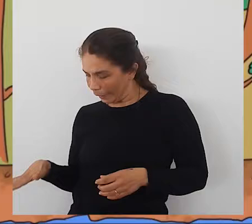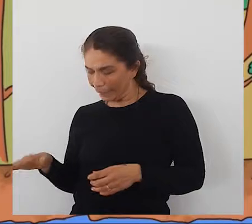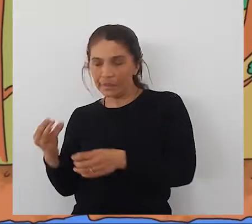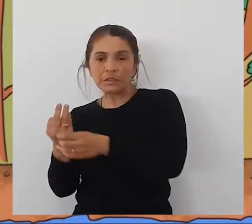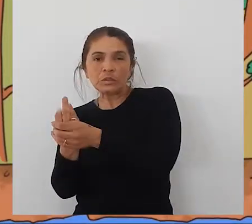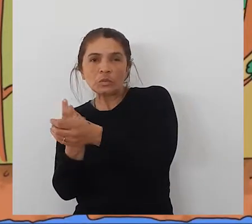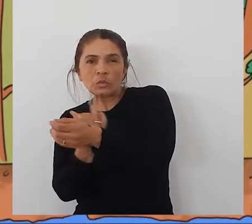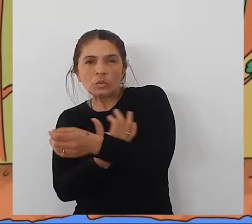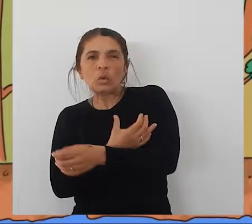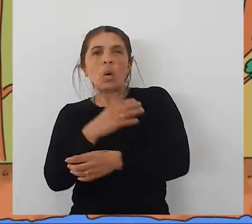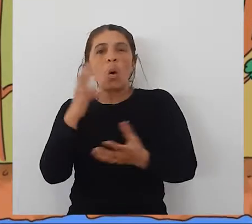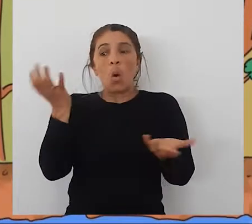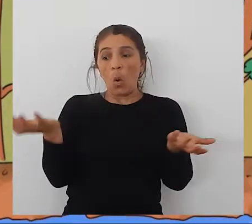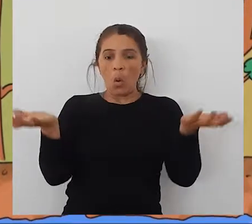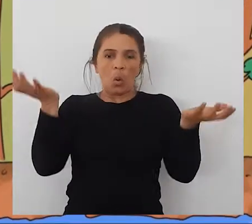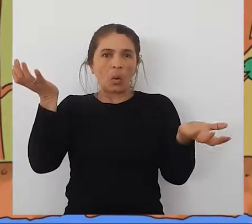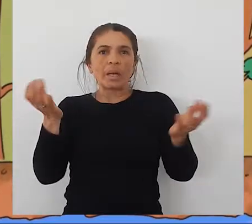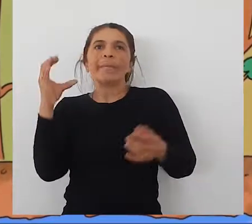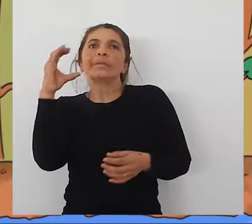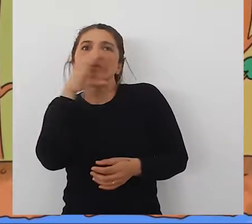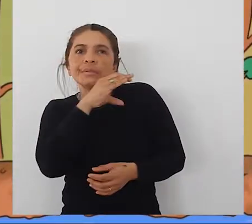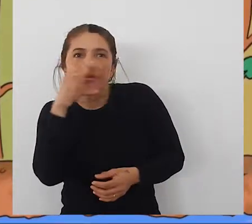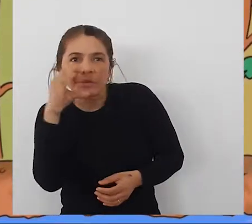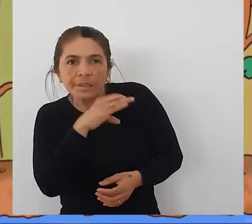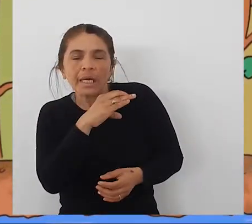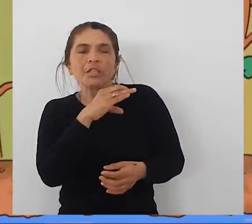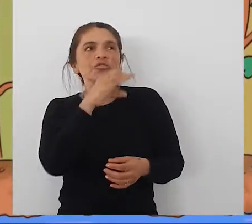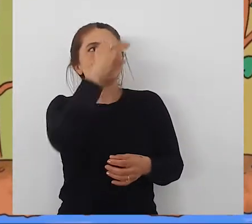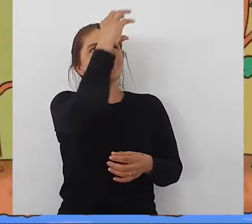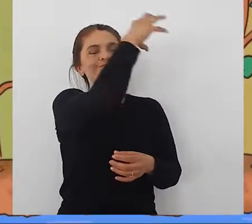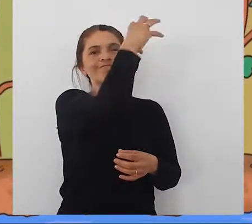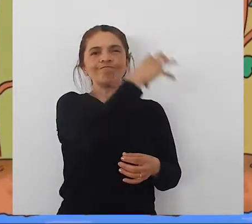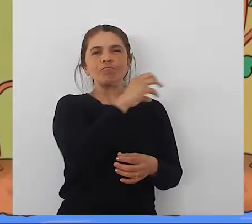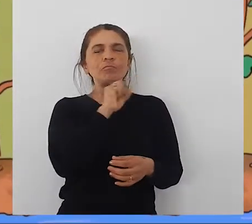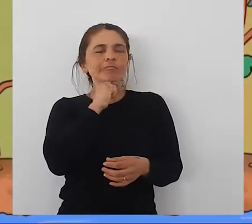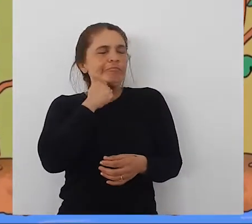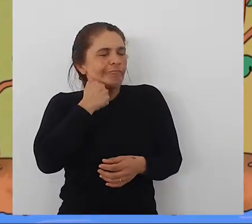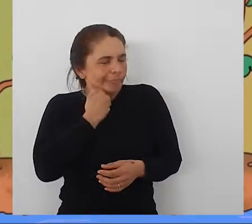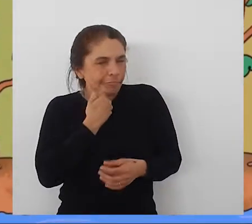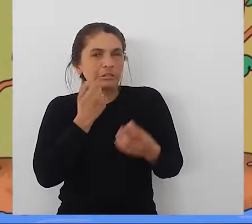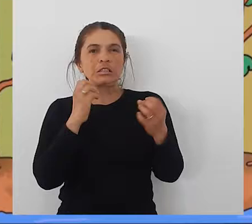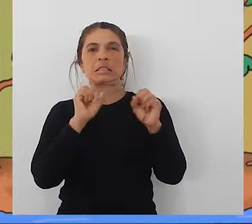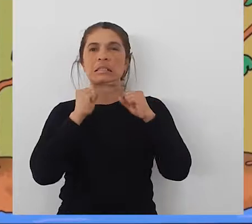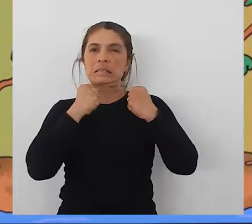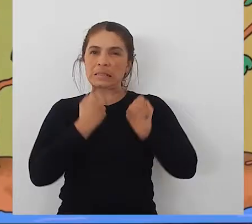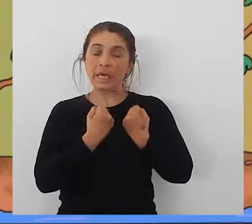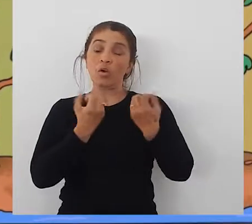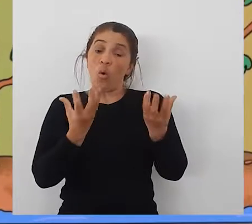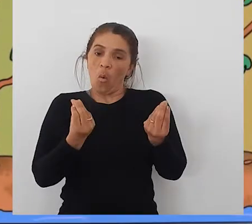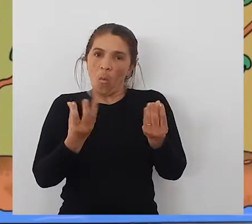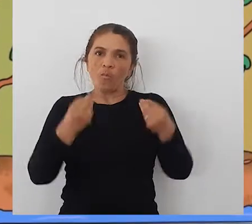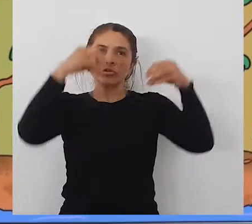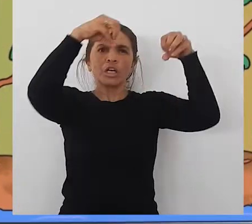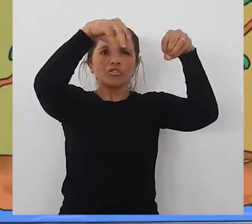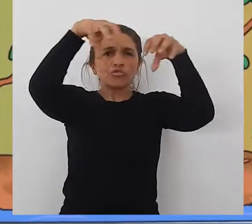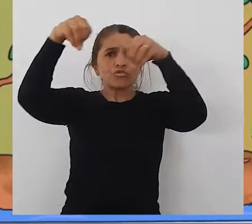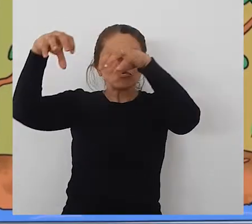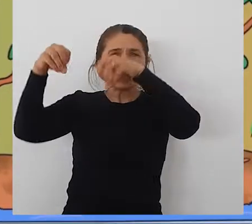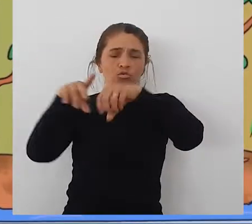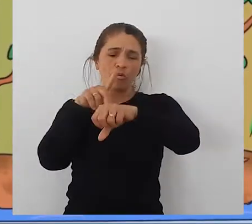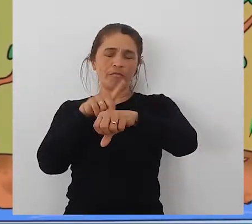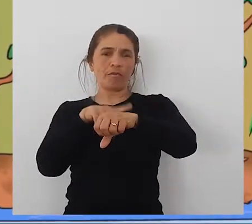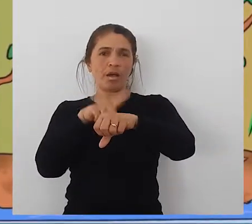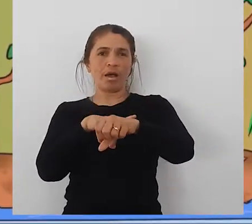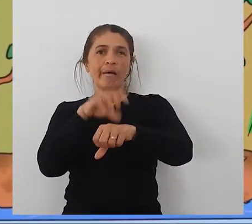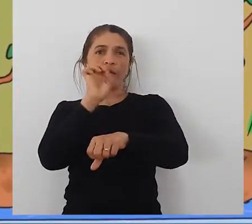e arbustos. O clima do cerrado é quente, com estação seca rigorosa, mas muita chuva em certas épocas